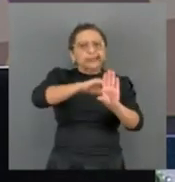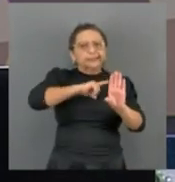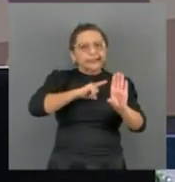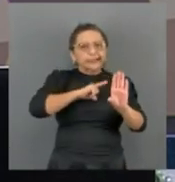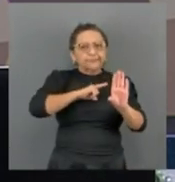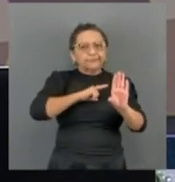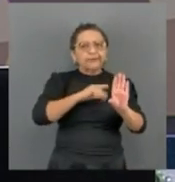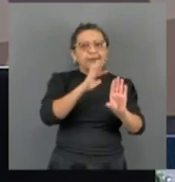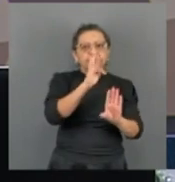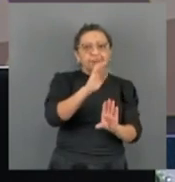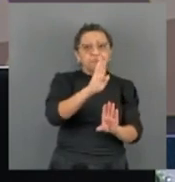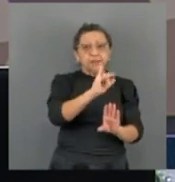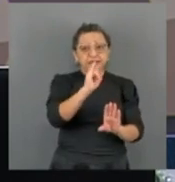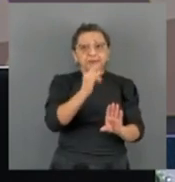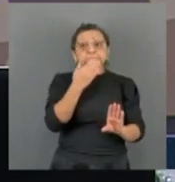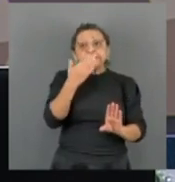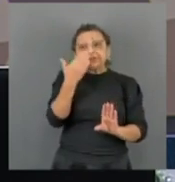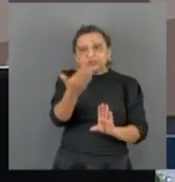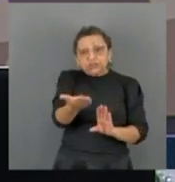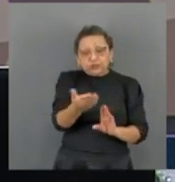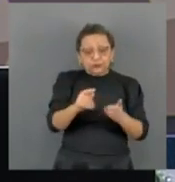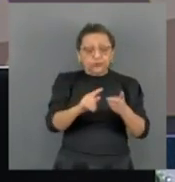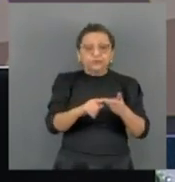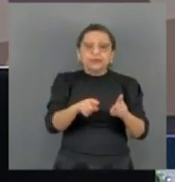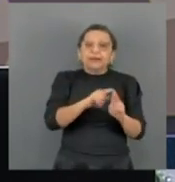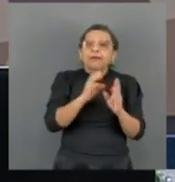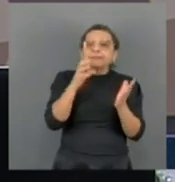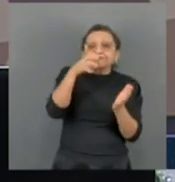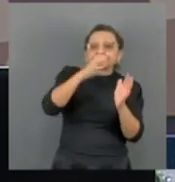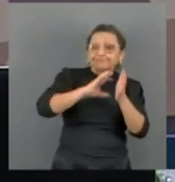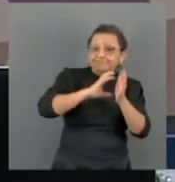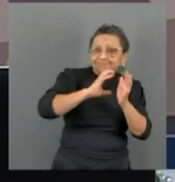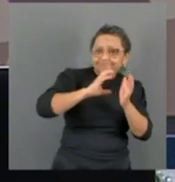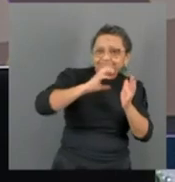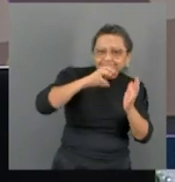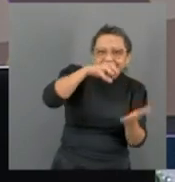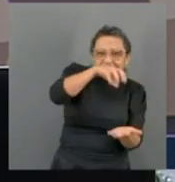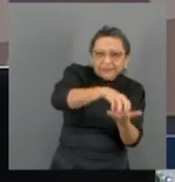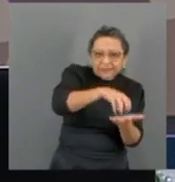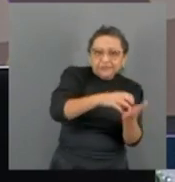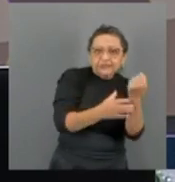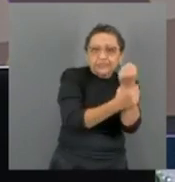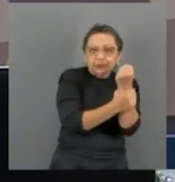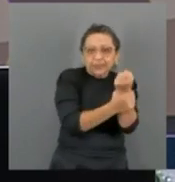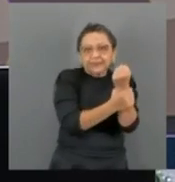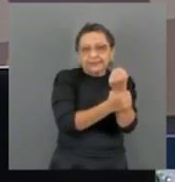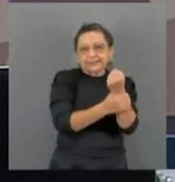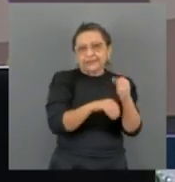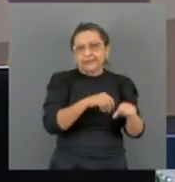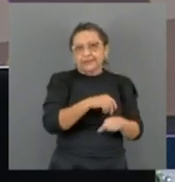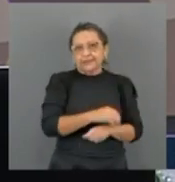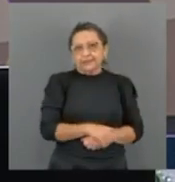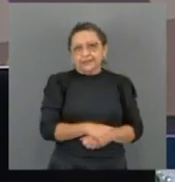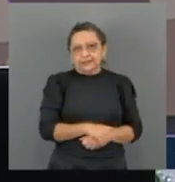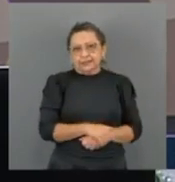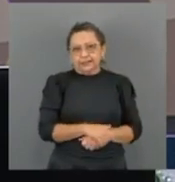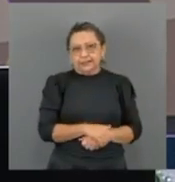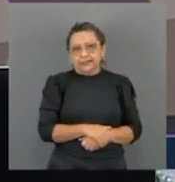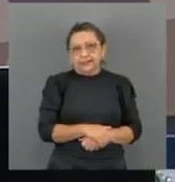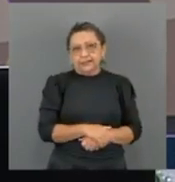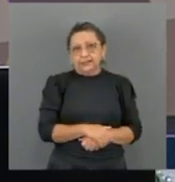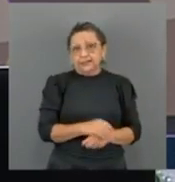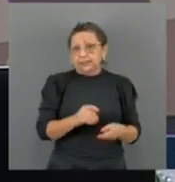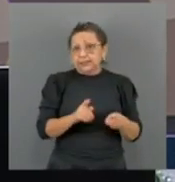do FBI, do Departamento de Segurança da Pátria, de ato